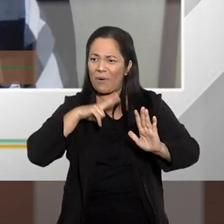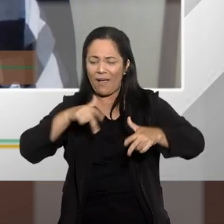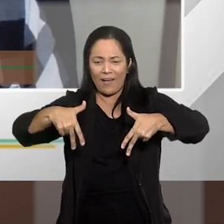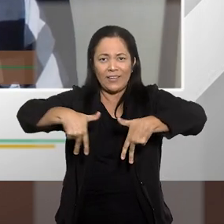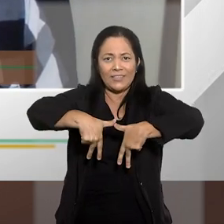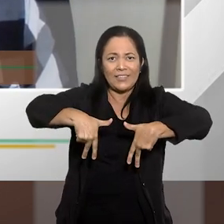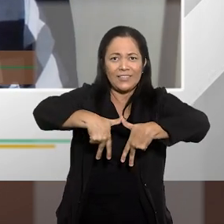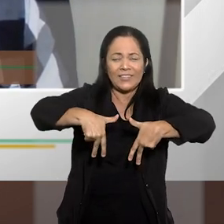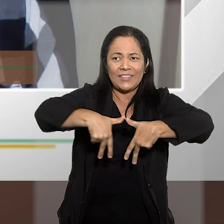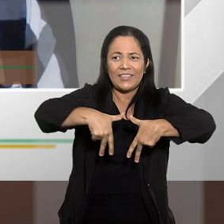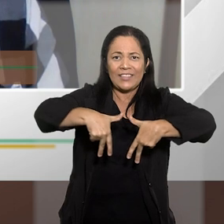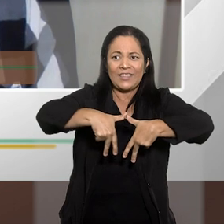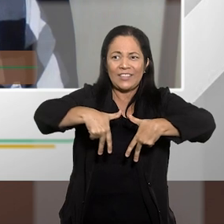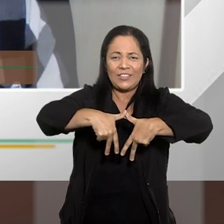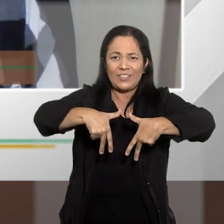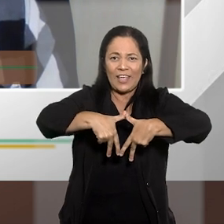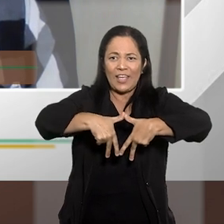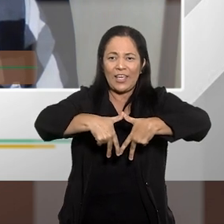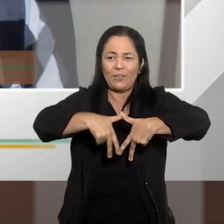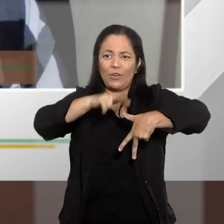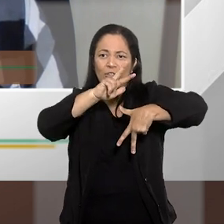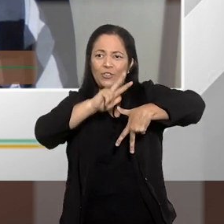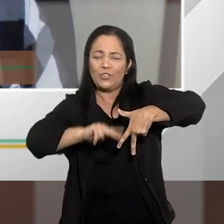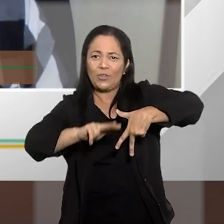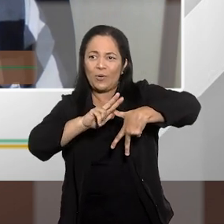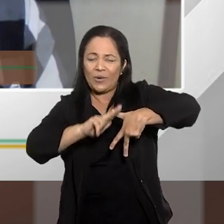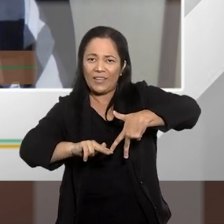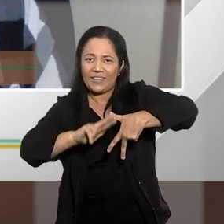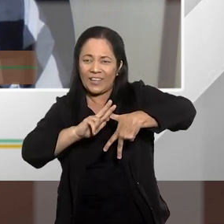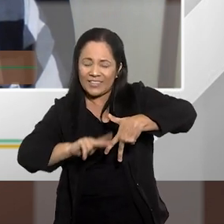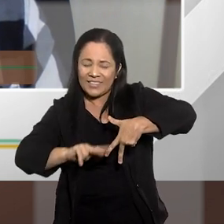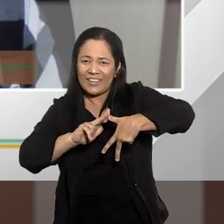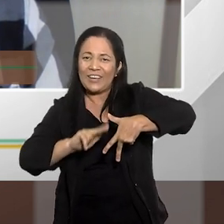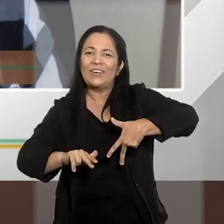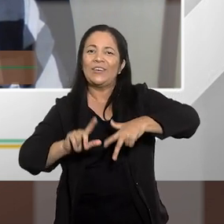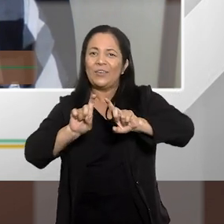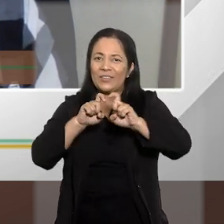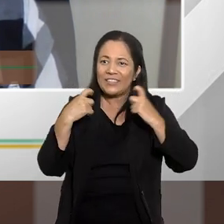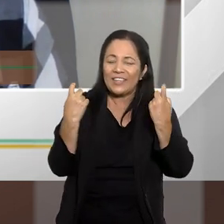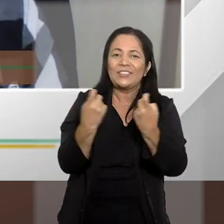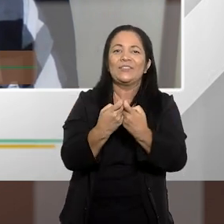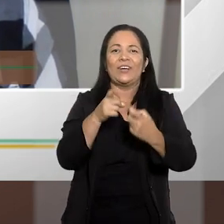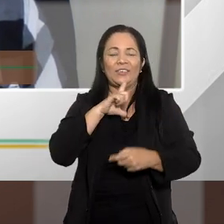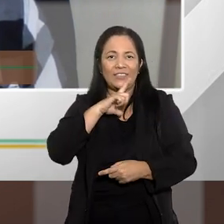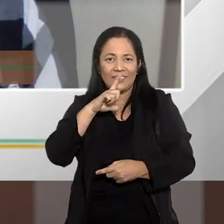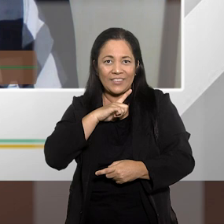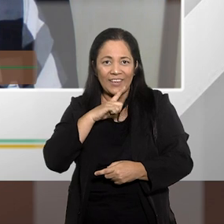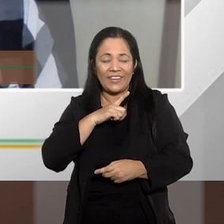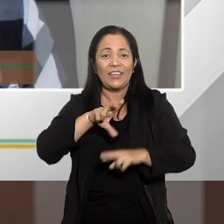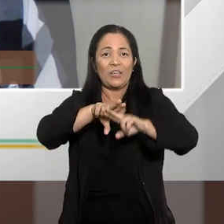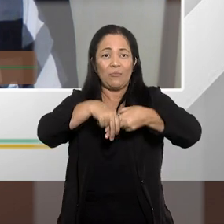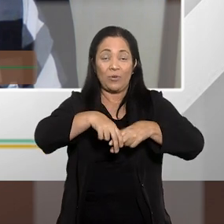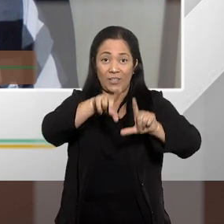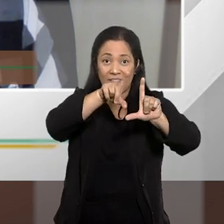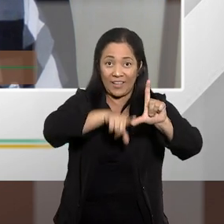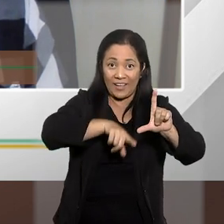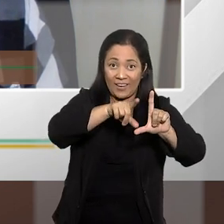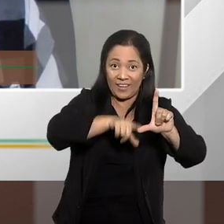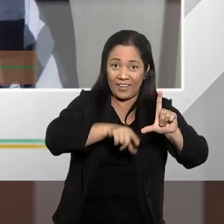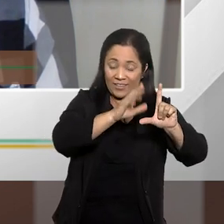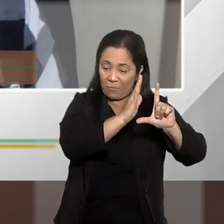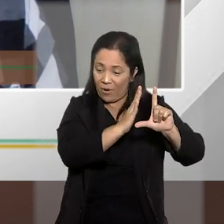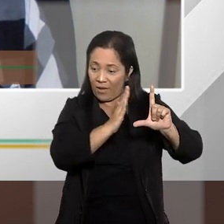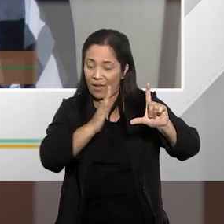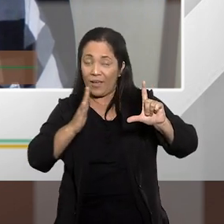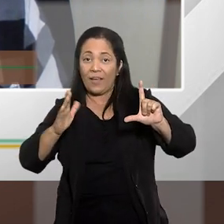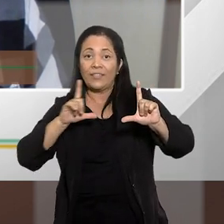de orientação sexual. Então, o LGBTQIA+, que tem sido, por exemplo, a sigla utilizada no governo federal no conselho,